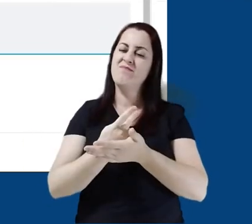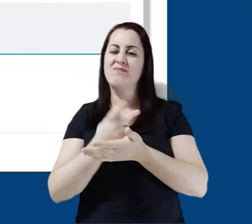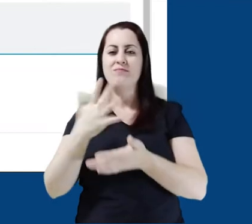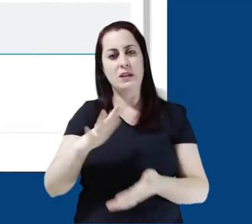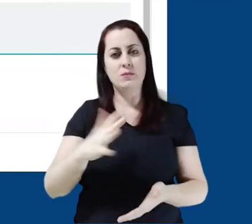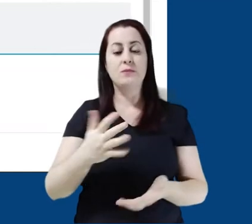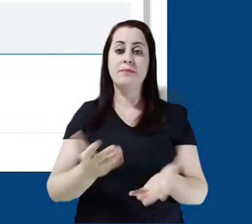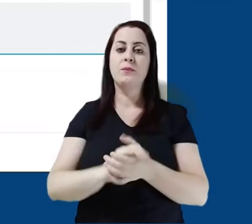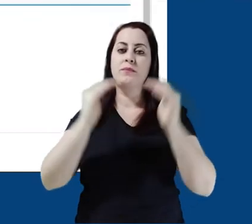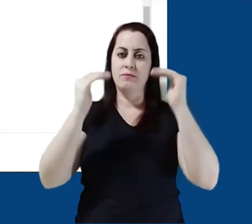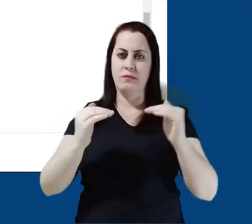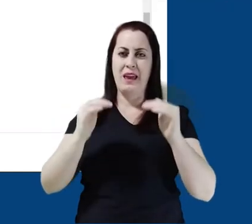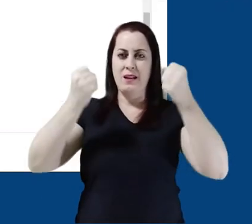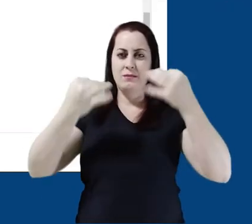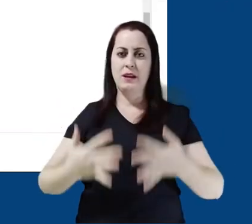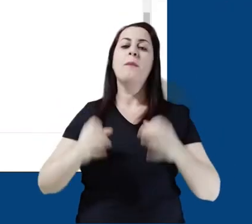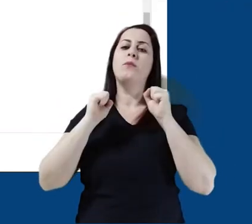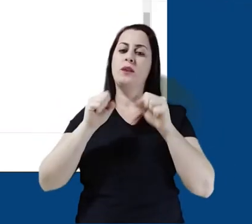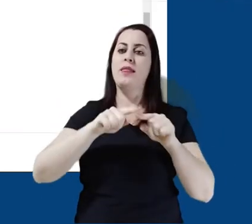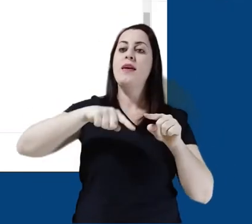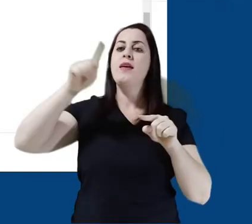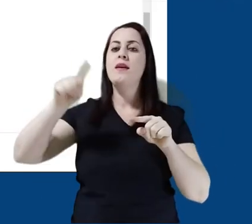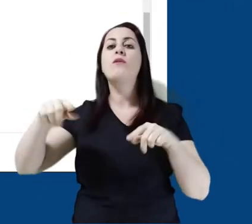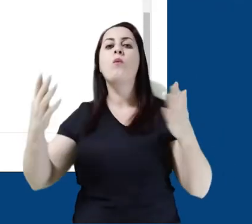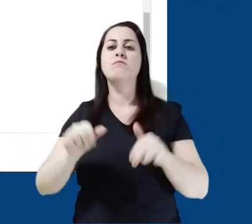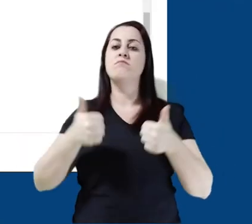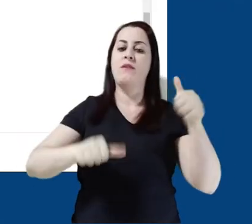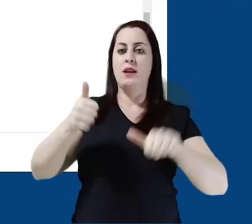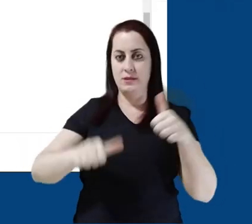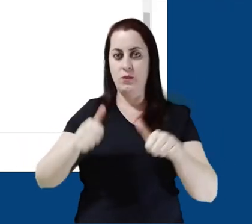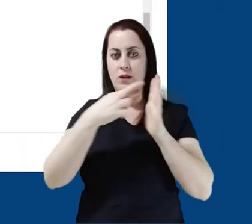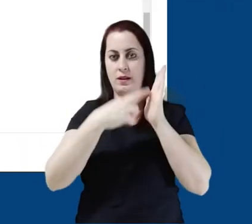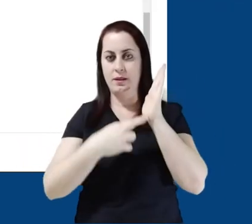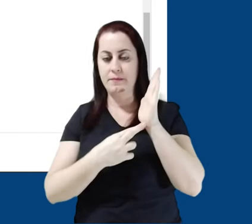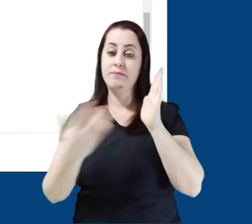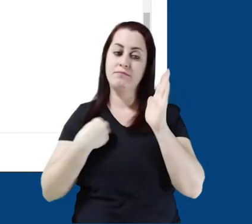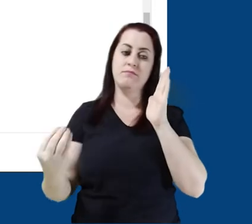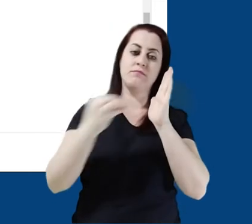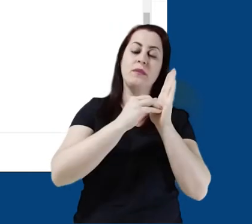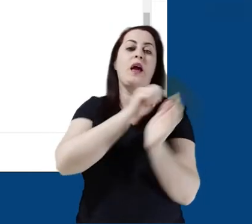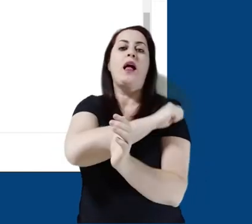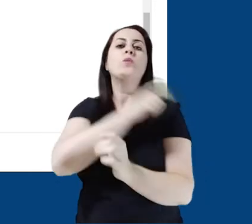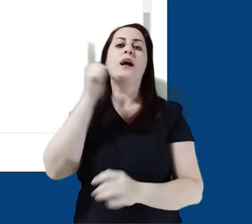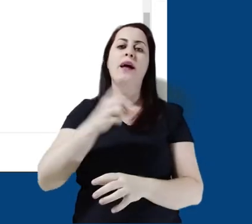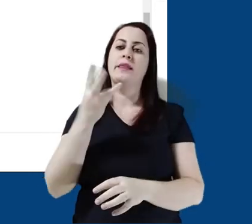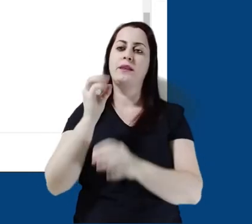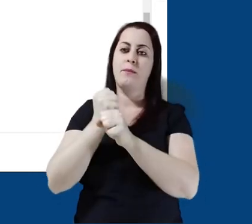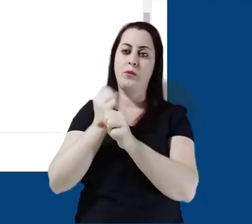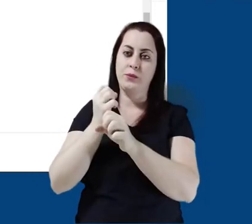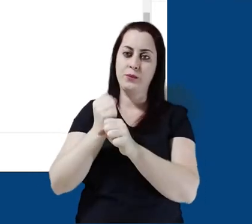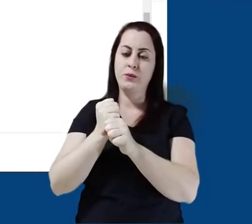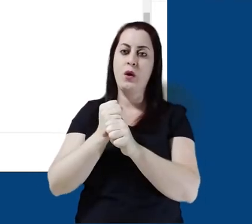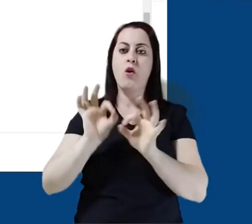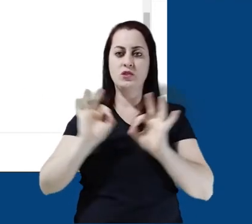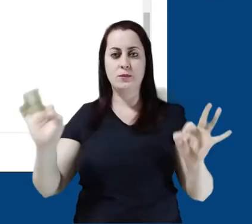quatro erros regular abaixo da descrição podemos configurar os níveis de desempenho deste critério então colocarei que neste critério aluno ganha